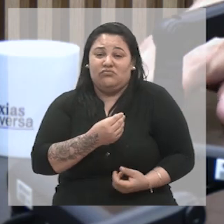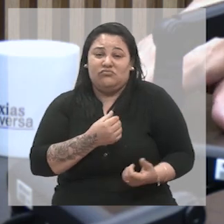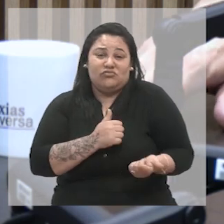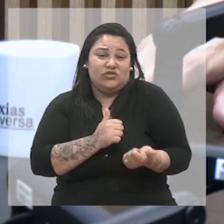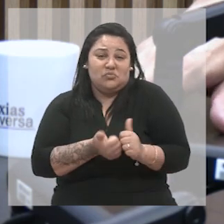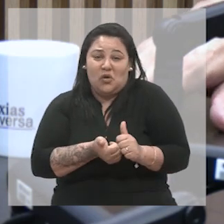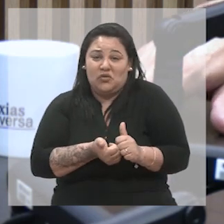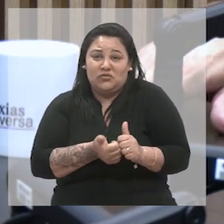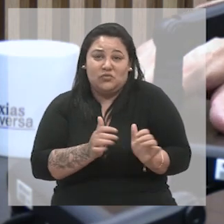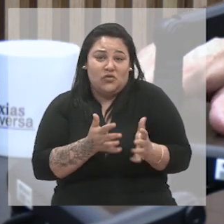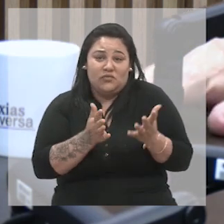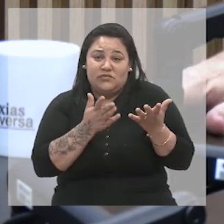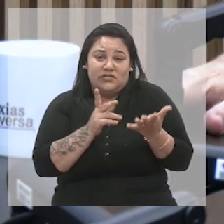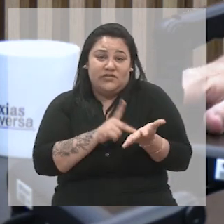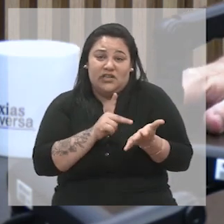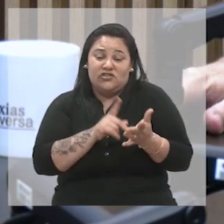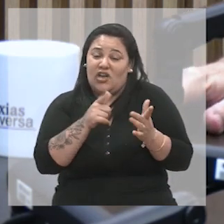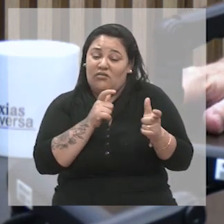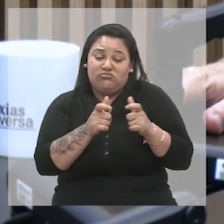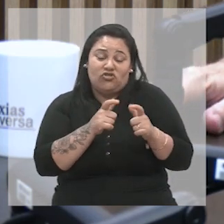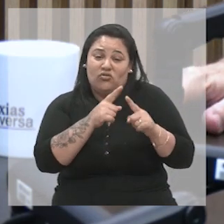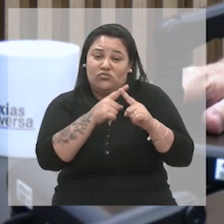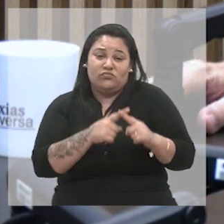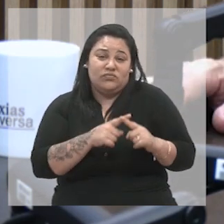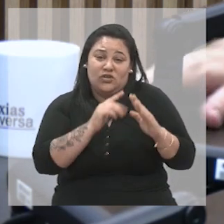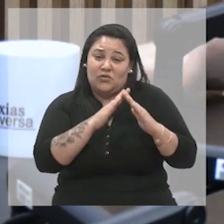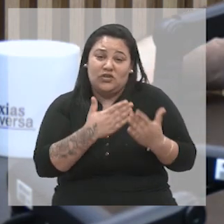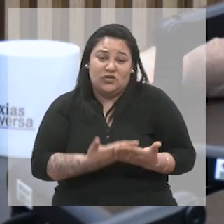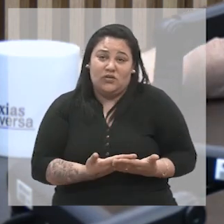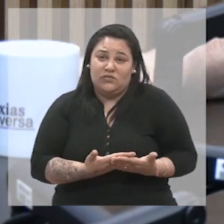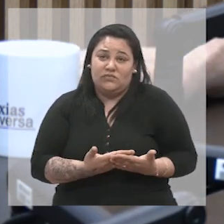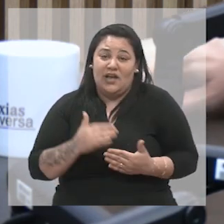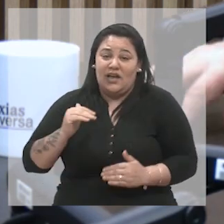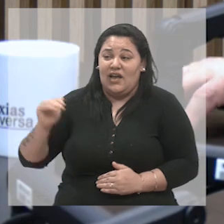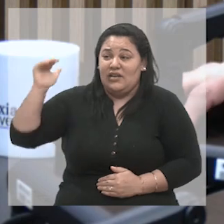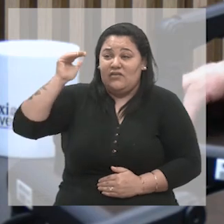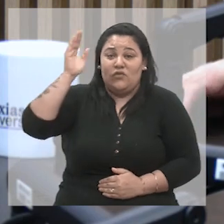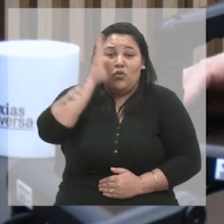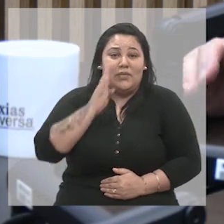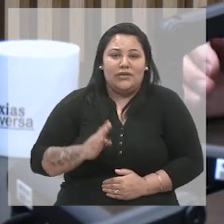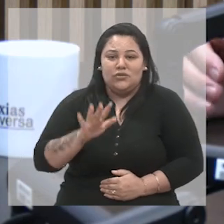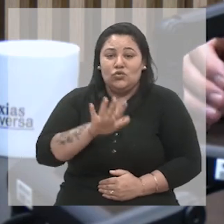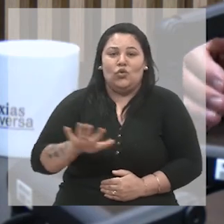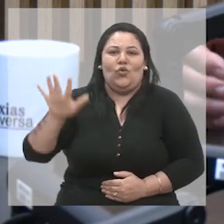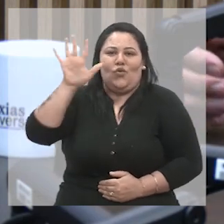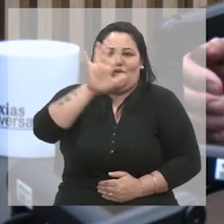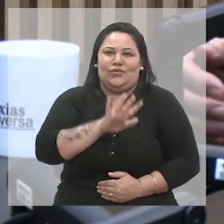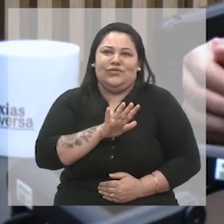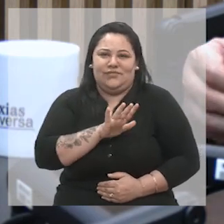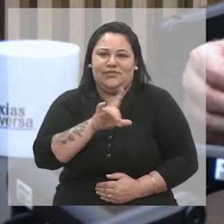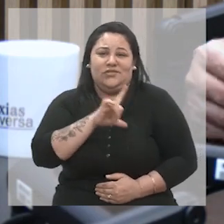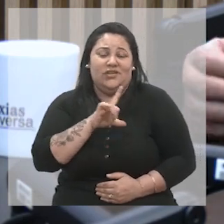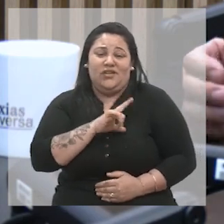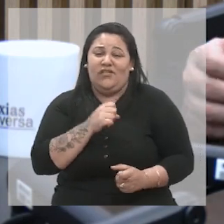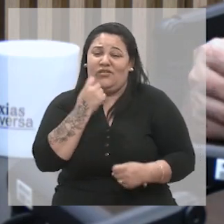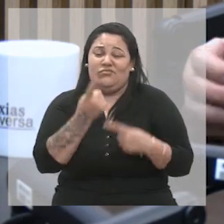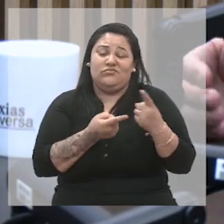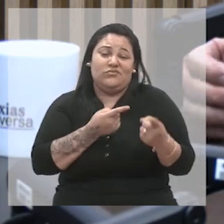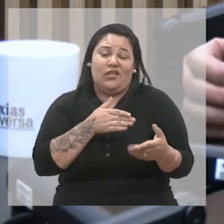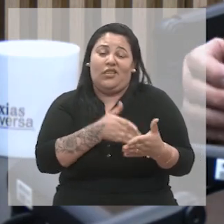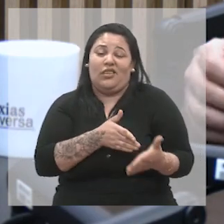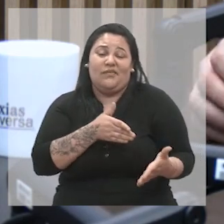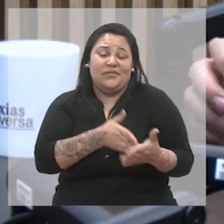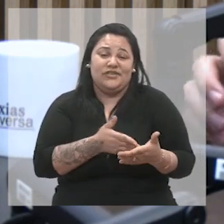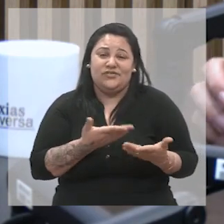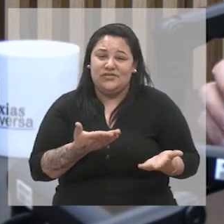que fomenta mesmo, é os jogos escolares. A nível nacional, o que acontece? A nível nacional, a confederação teve alguns